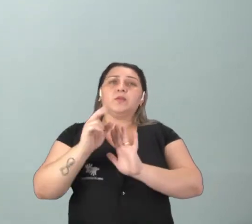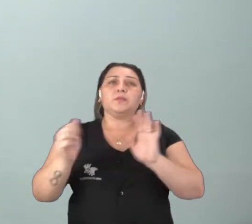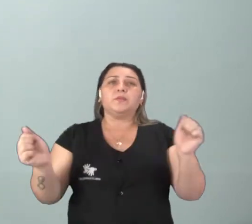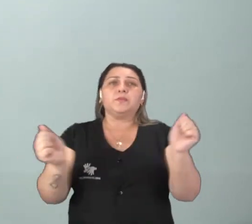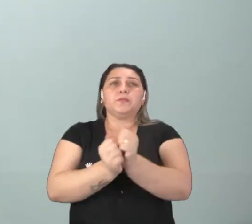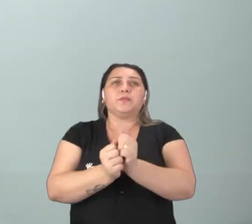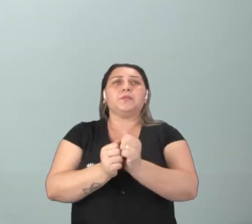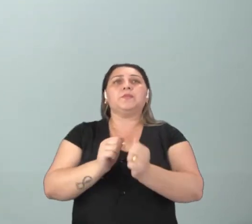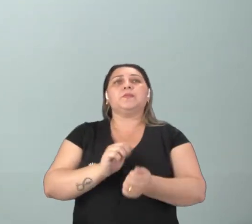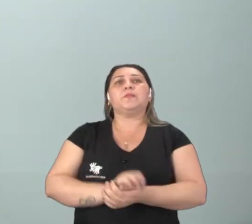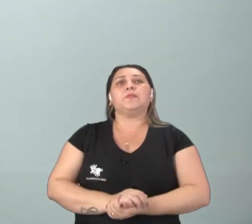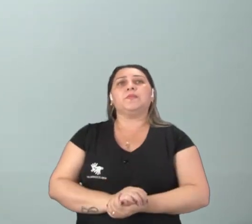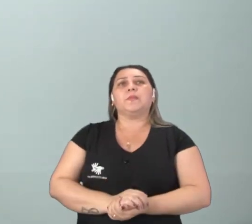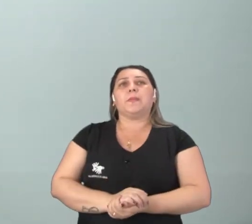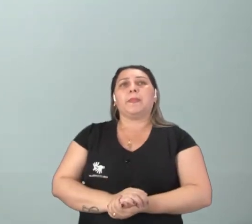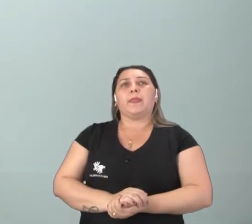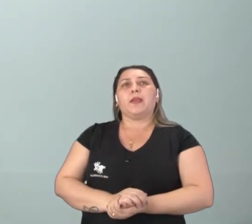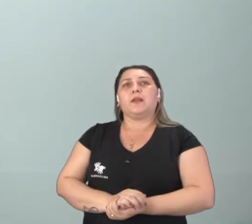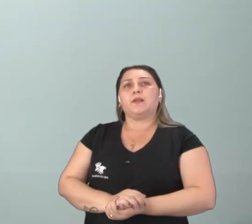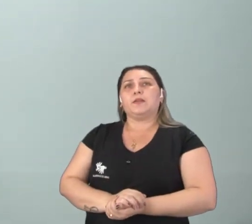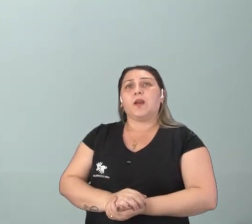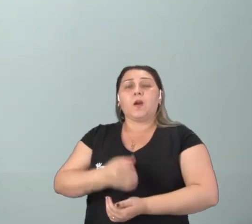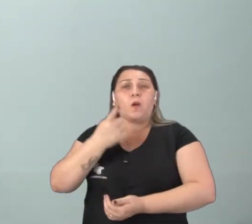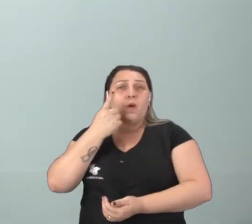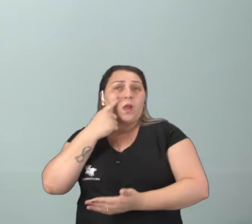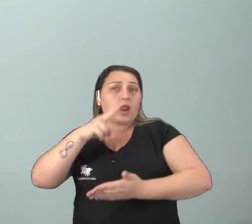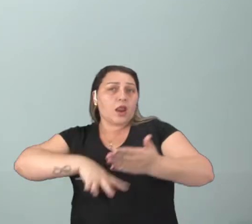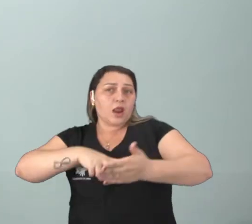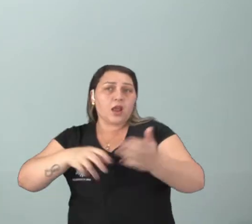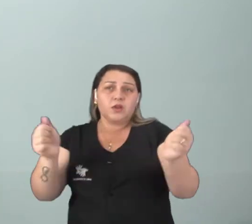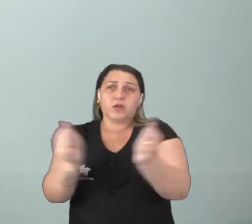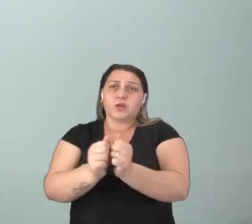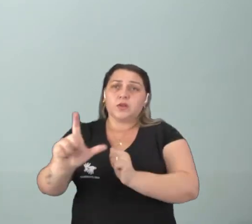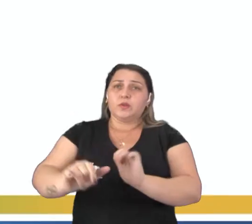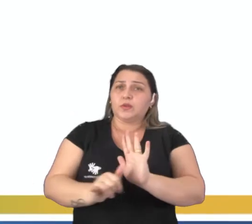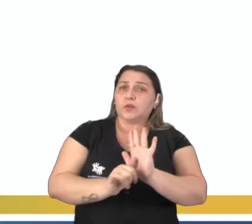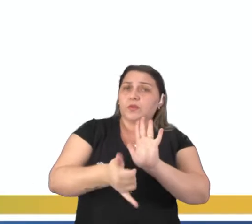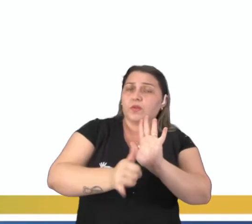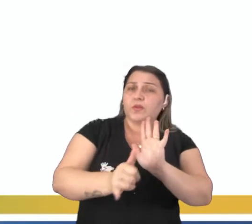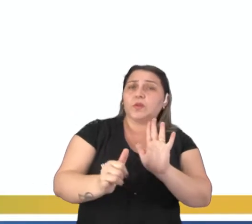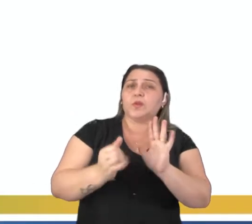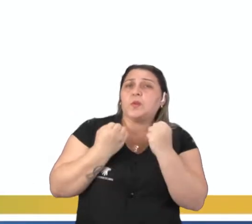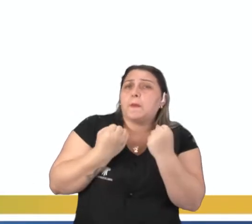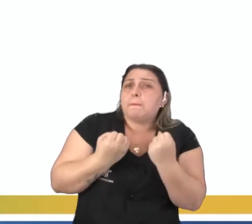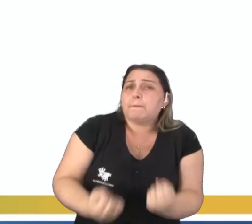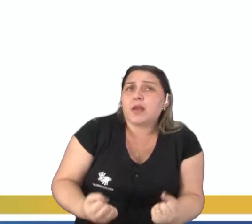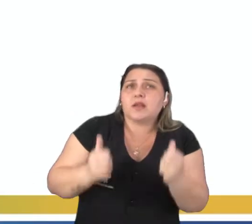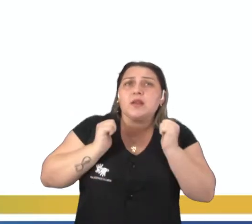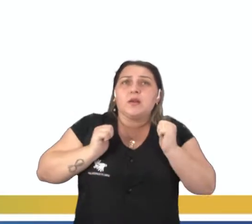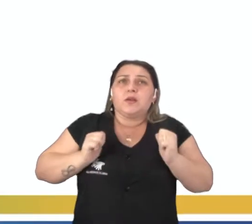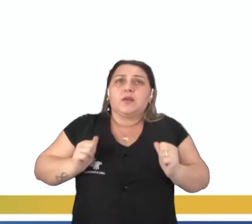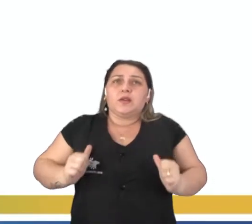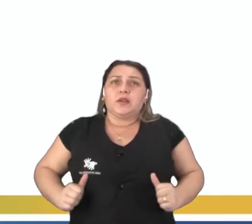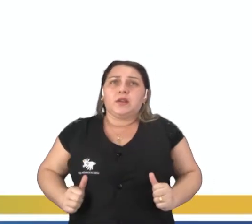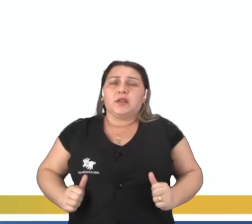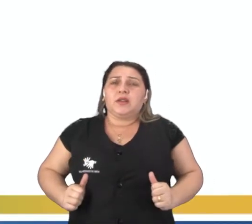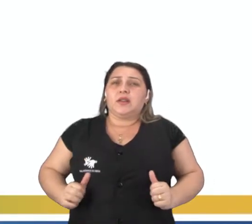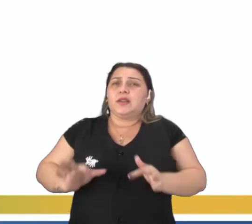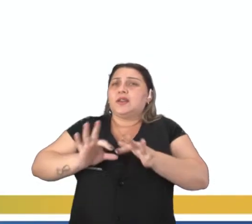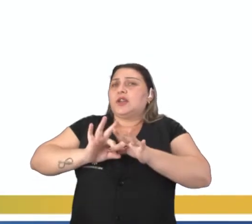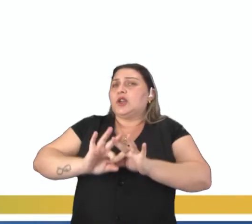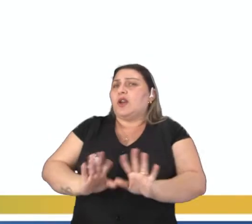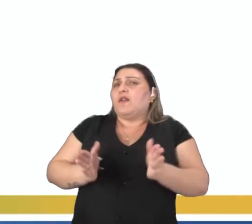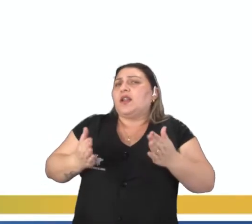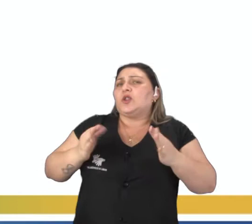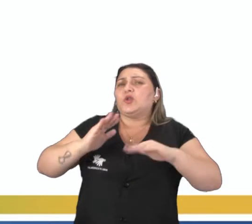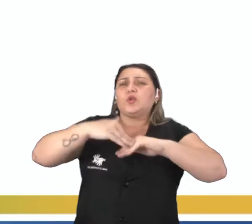acompanhar. Olha só, vamos ler juntos esse microconto. O peso da mochila deixava tudo